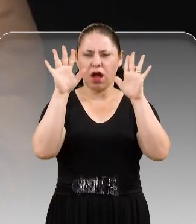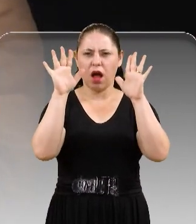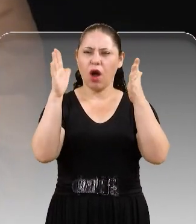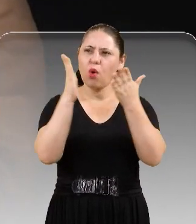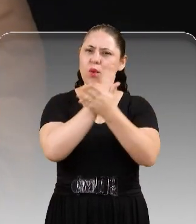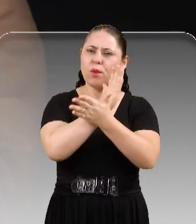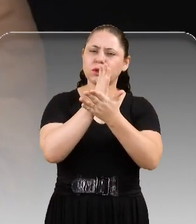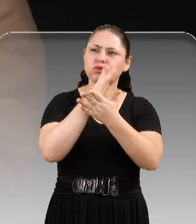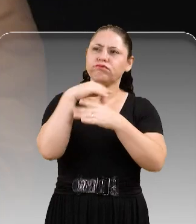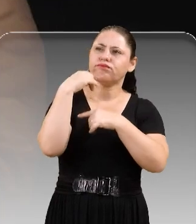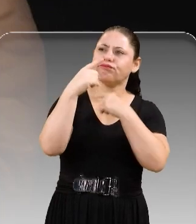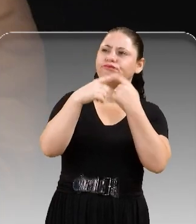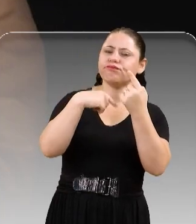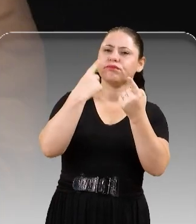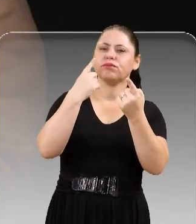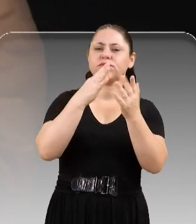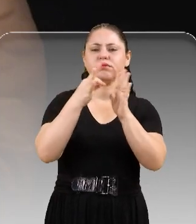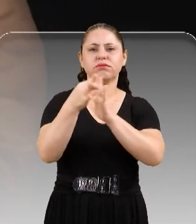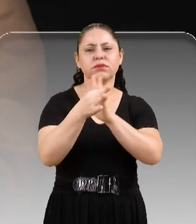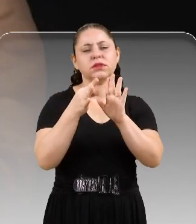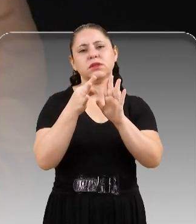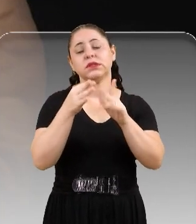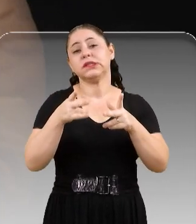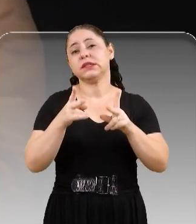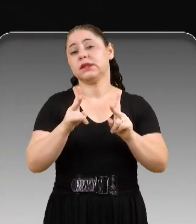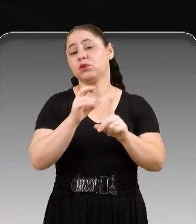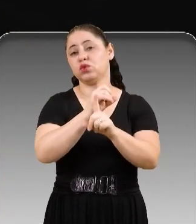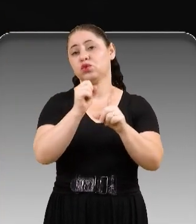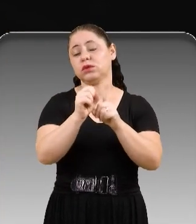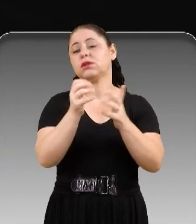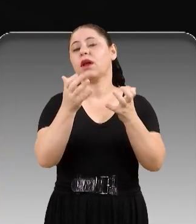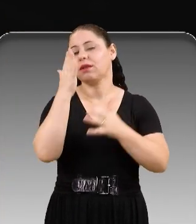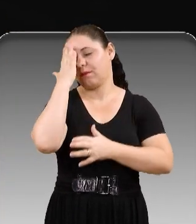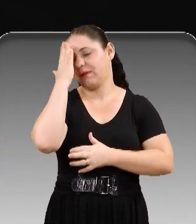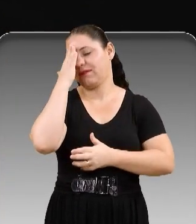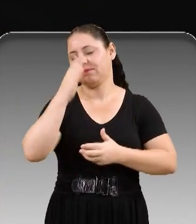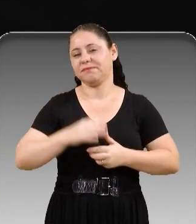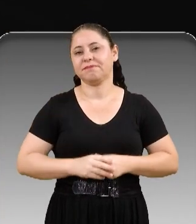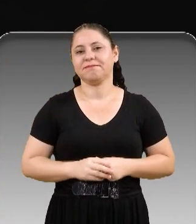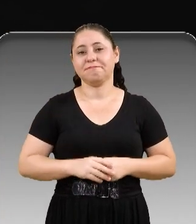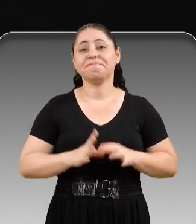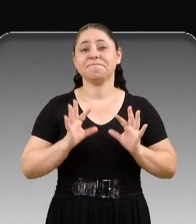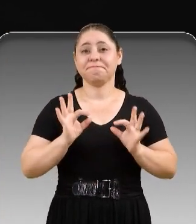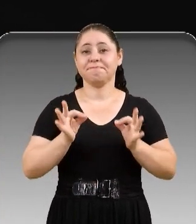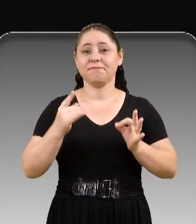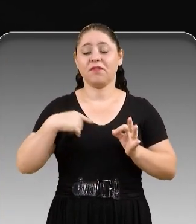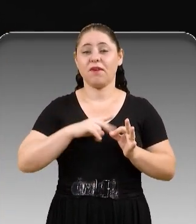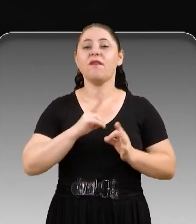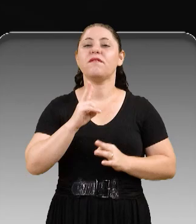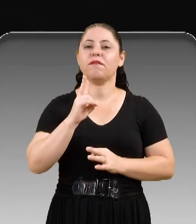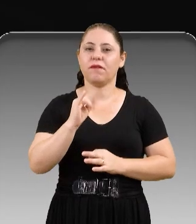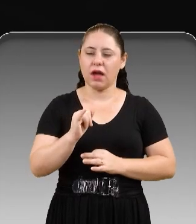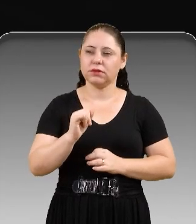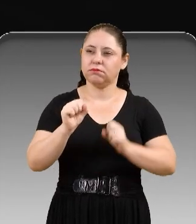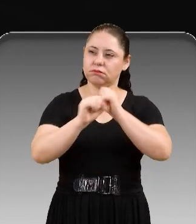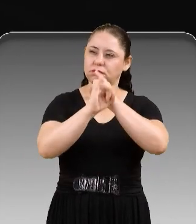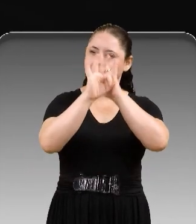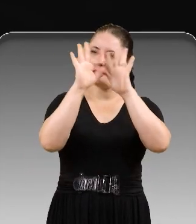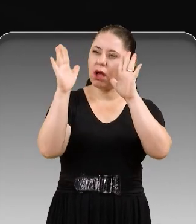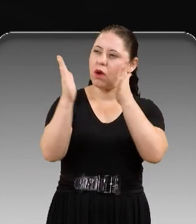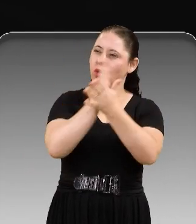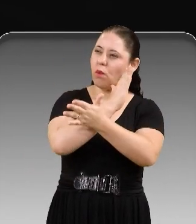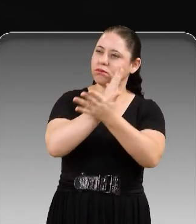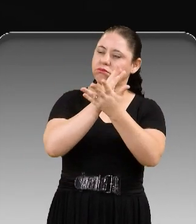algumas coisas que sempre a sociedade quer saber, né? Certo, e a gente vai esclarecer alguns pontos, sim,